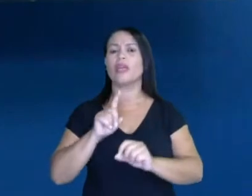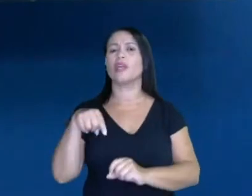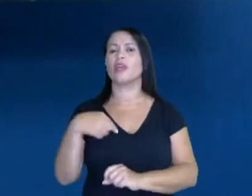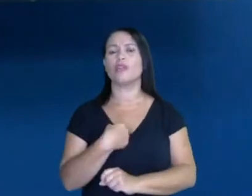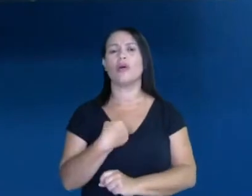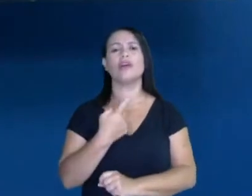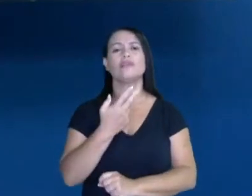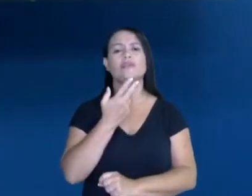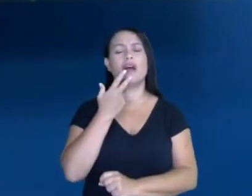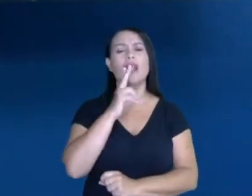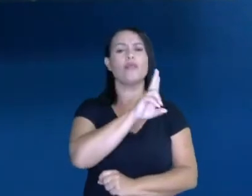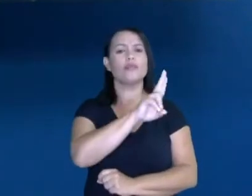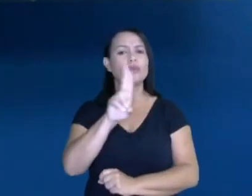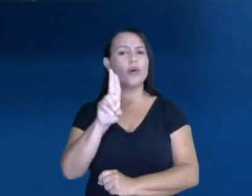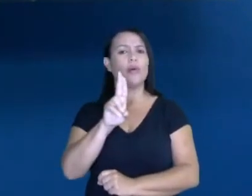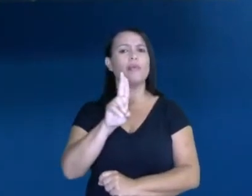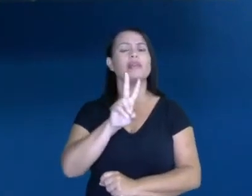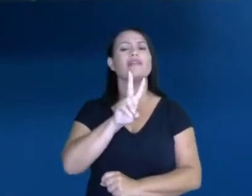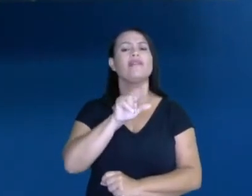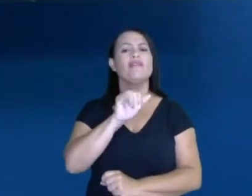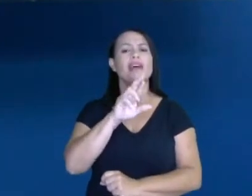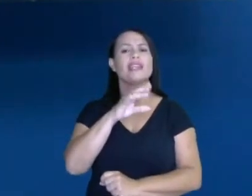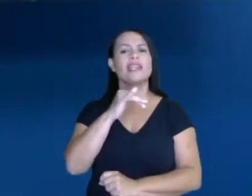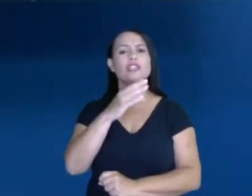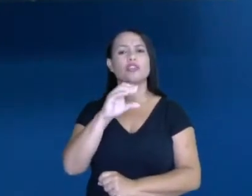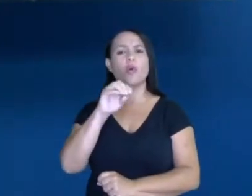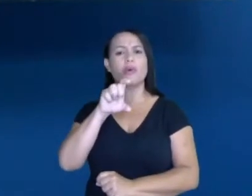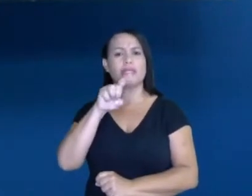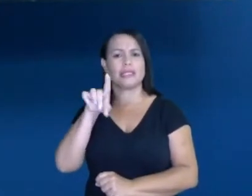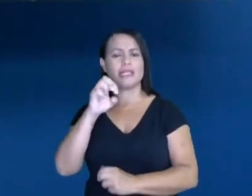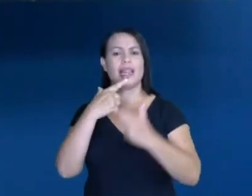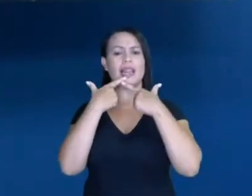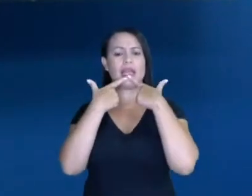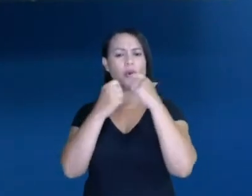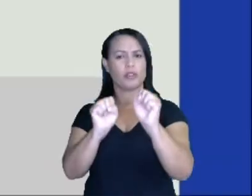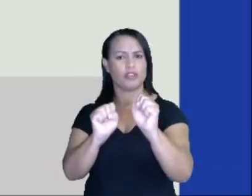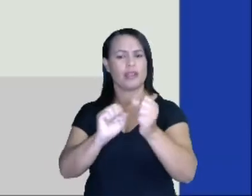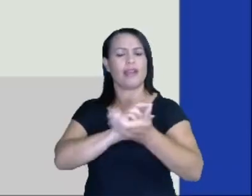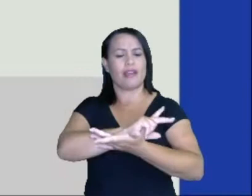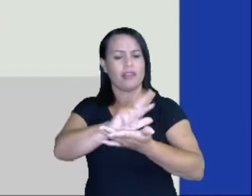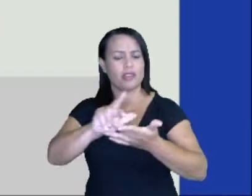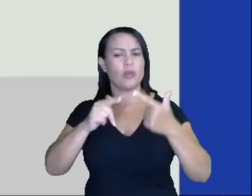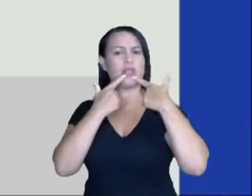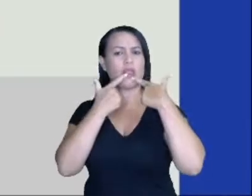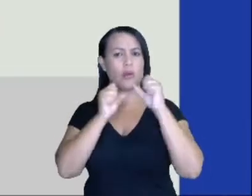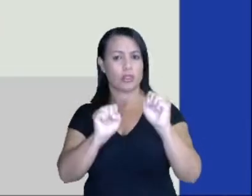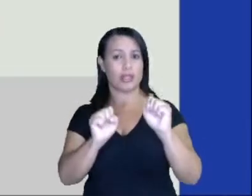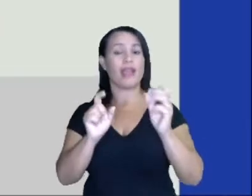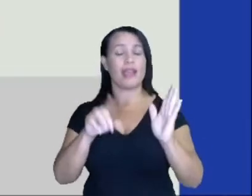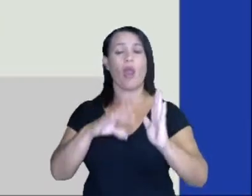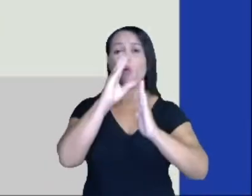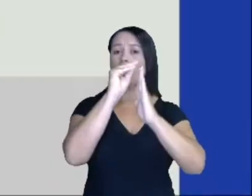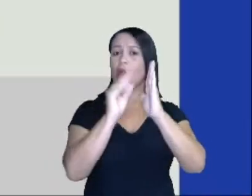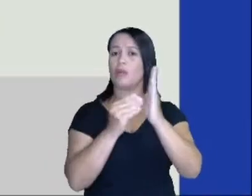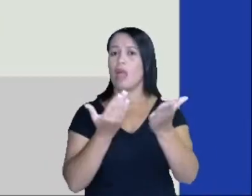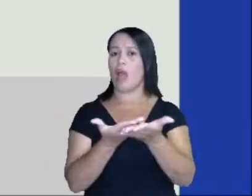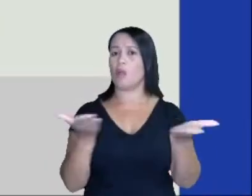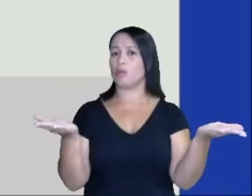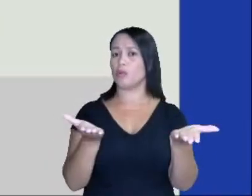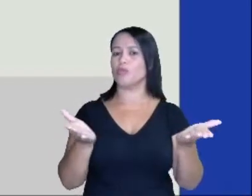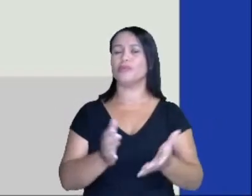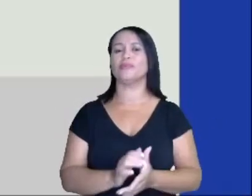nós chamamos de variação linguística, que é o conteúdo da aula de